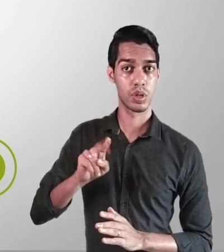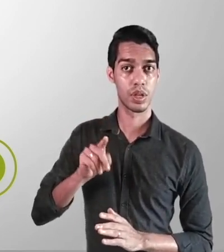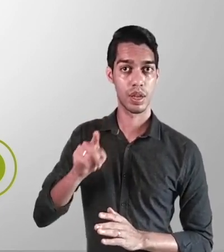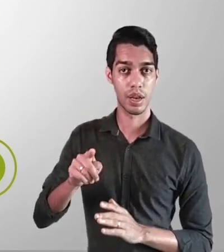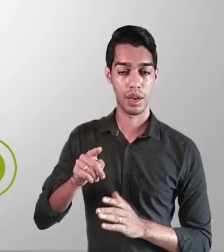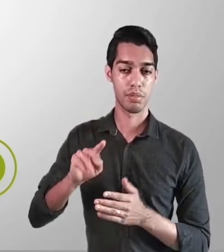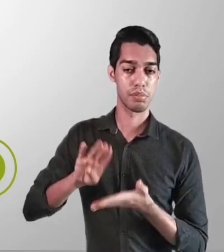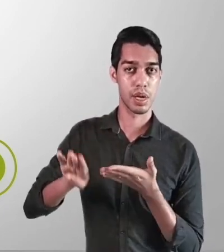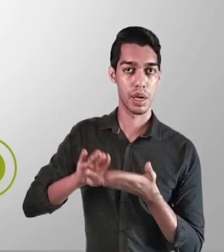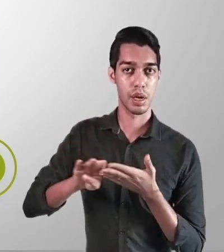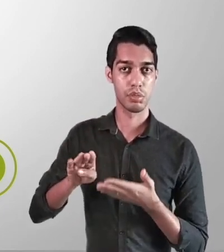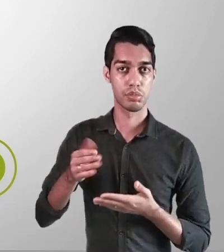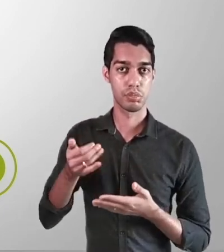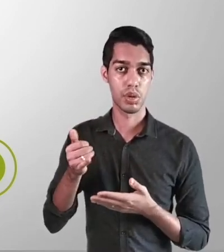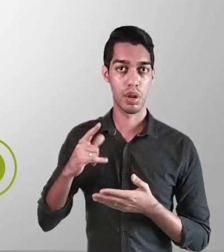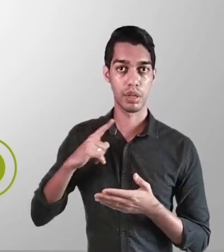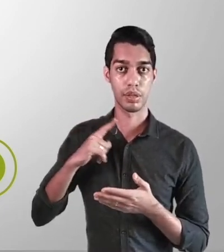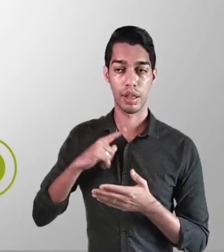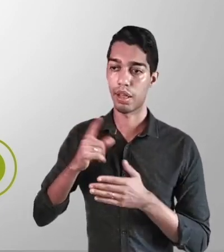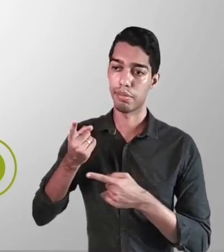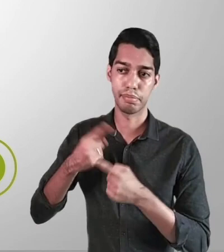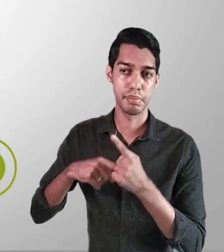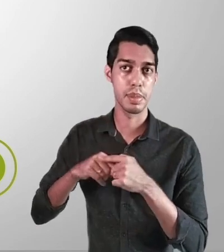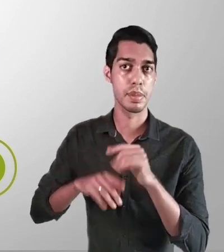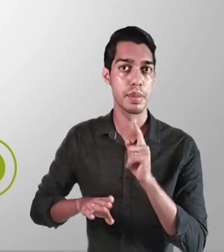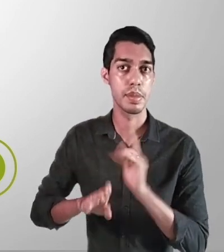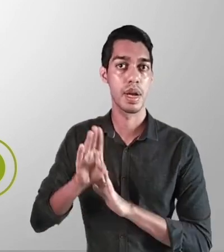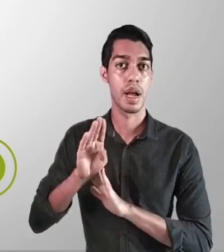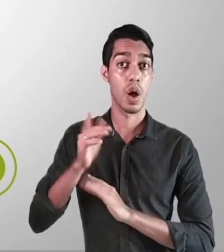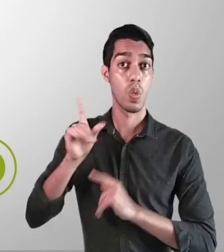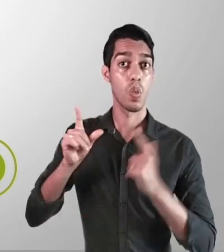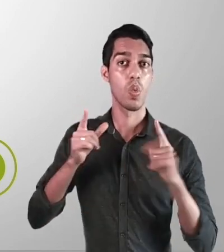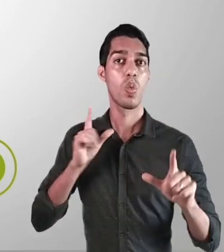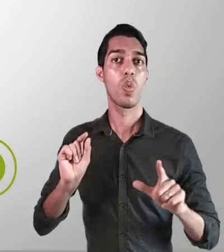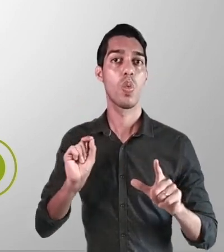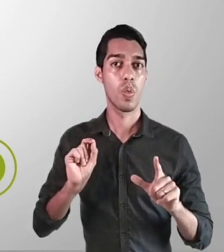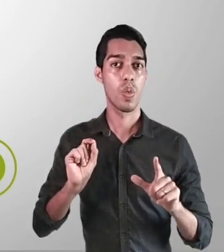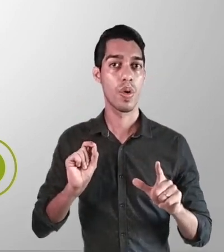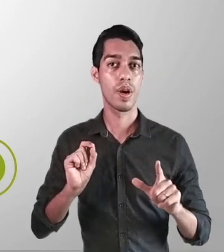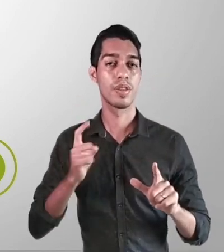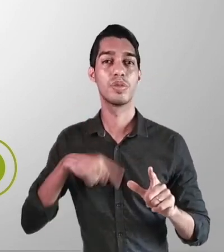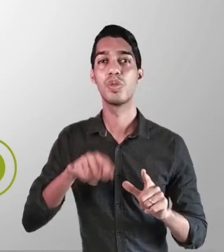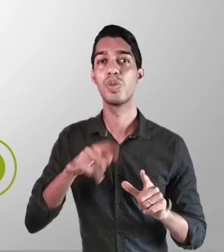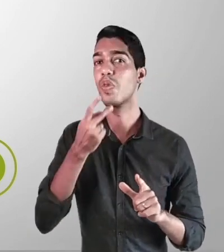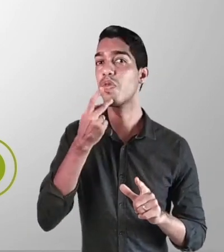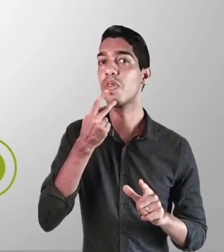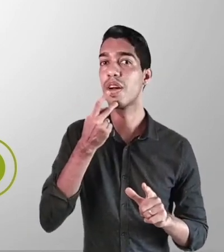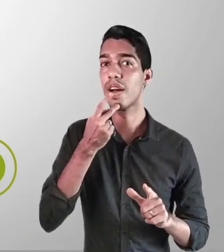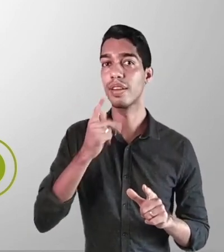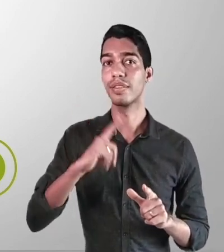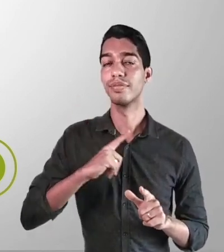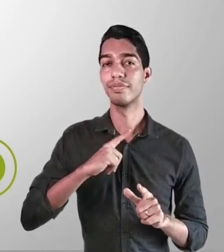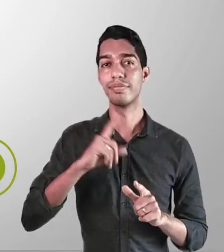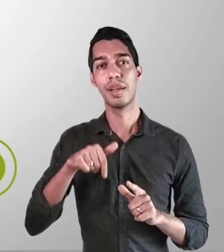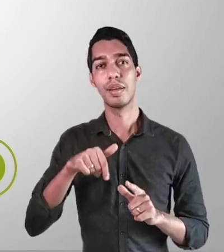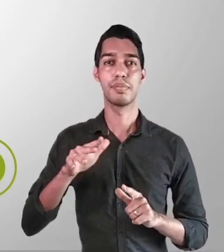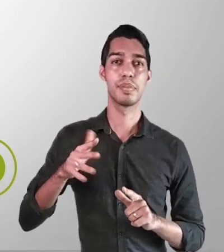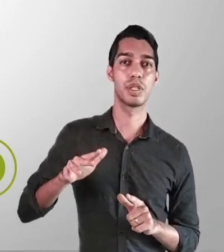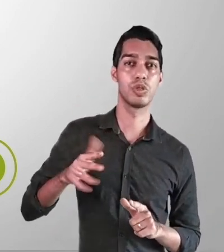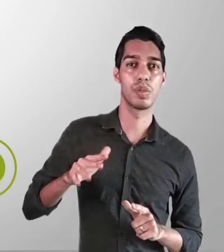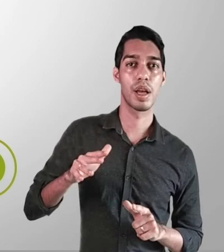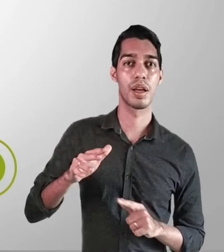celular superou as operações noutros canais. Nós estamos falando de algo em torno de